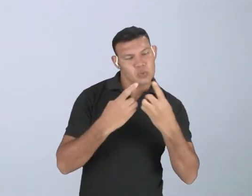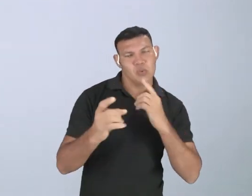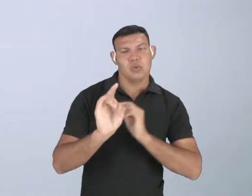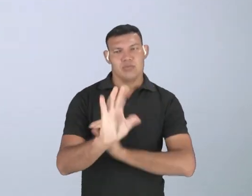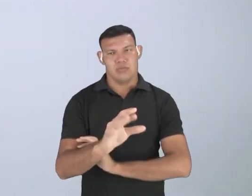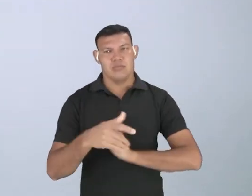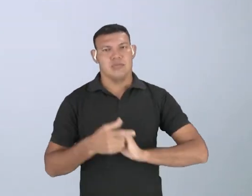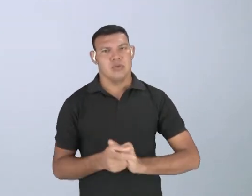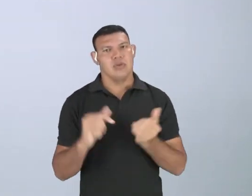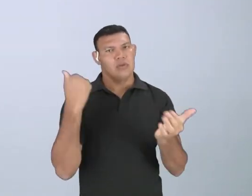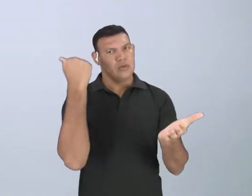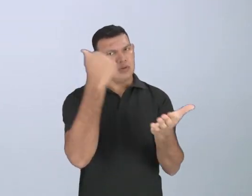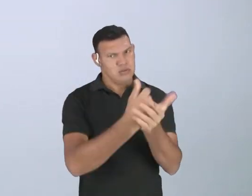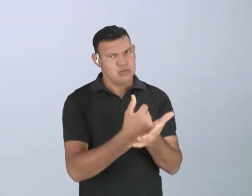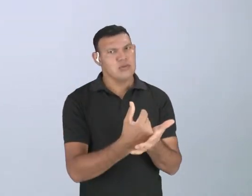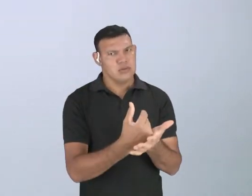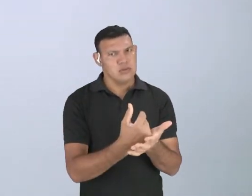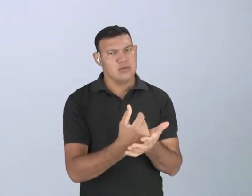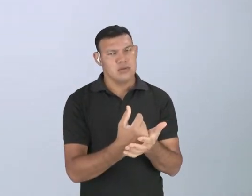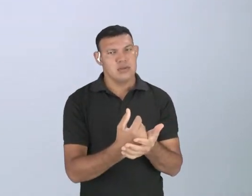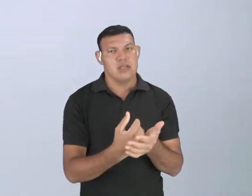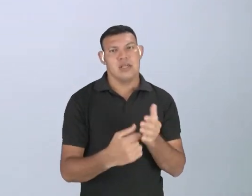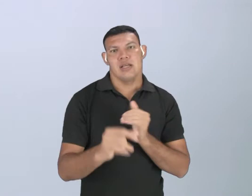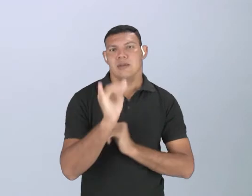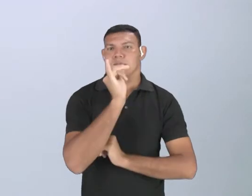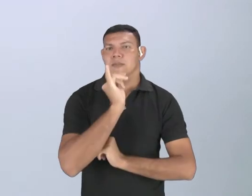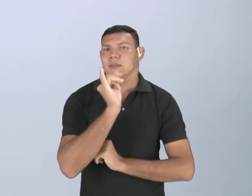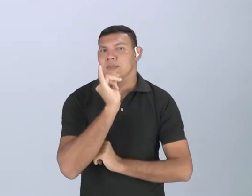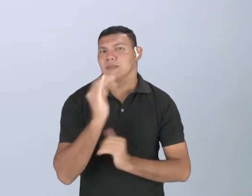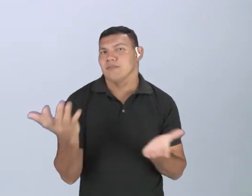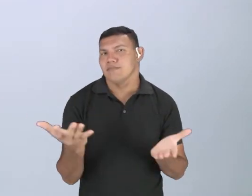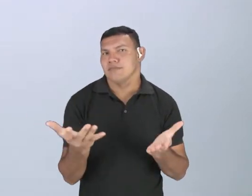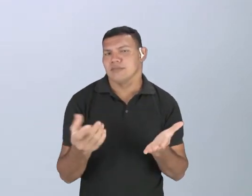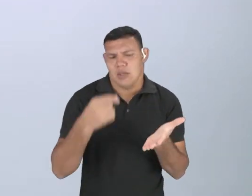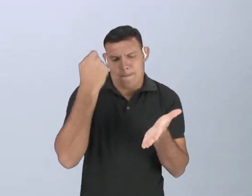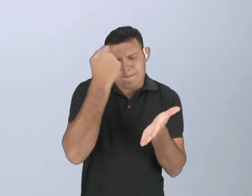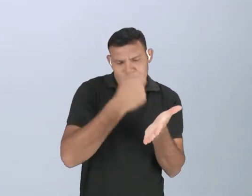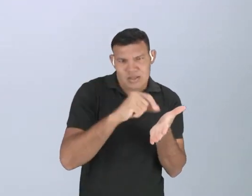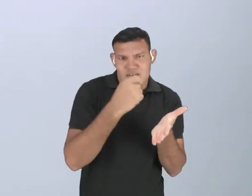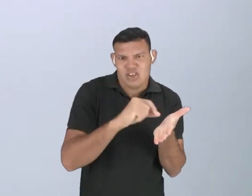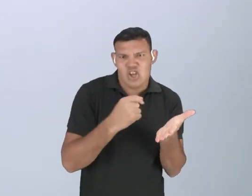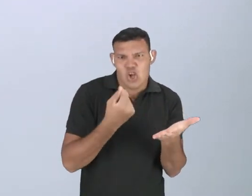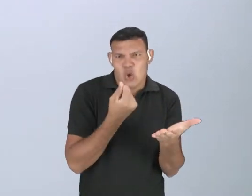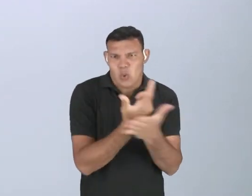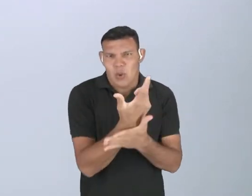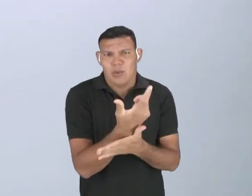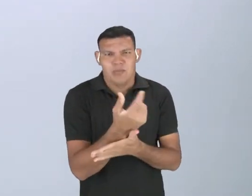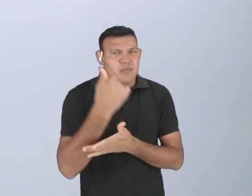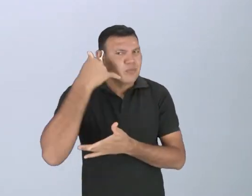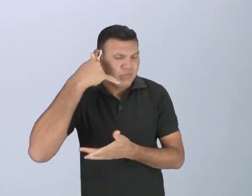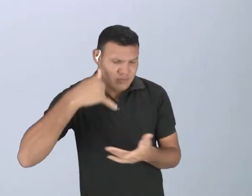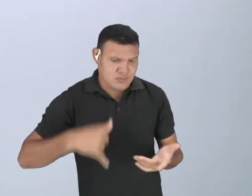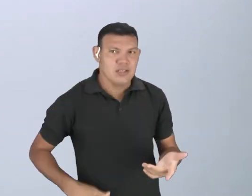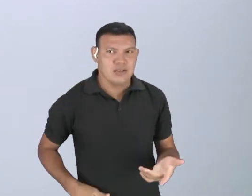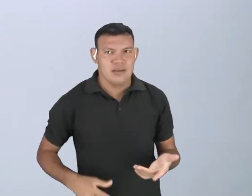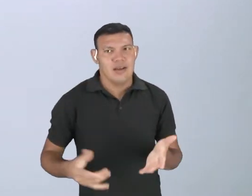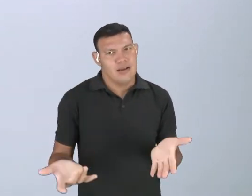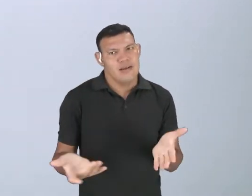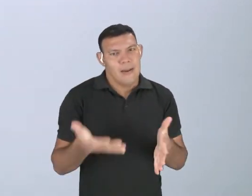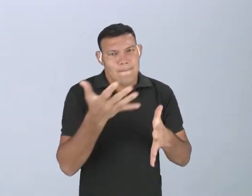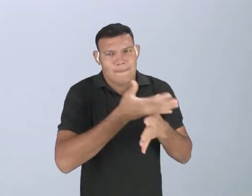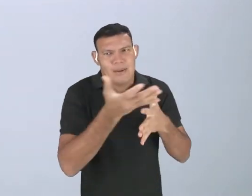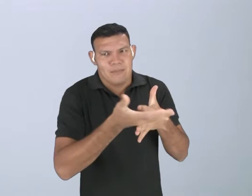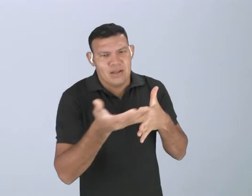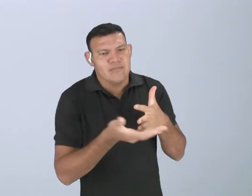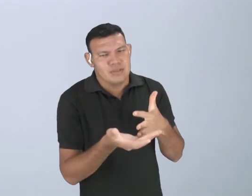o contrato quando você compra, por exemplo, um celular, né? Você vai lá e assina várias promissórias, vários duplicados, dizendo que você vai pagar, né? Se